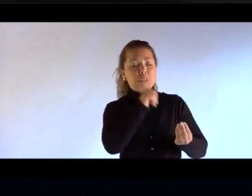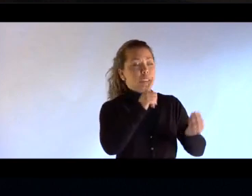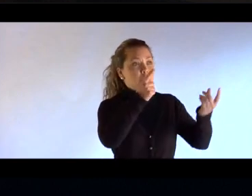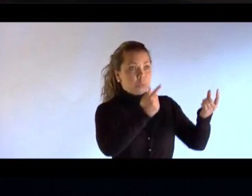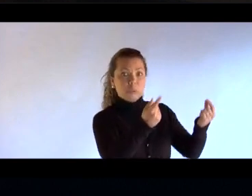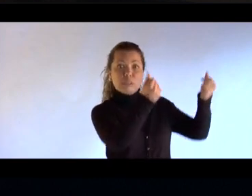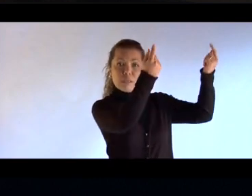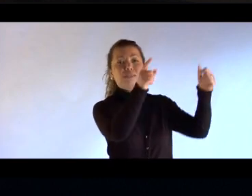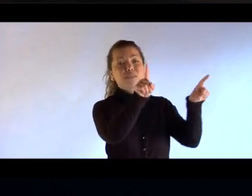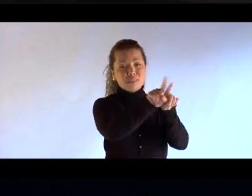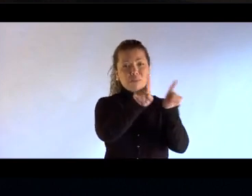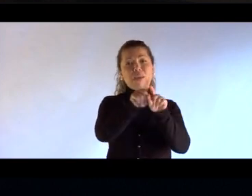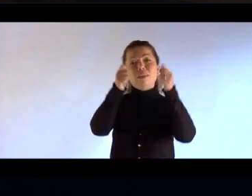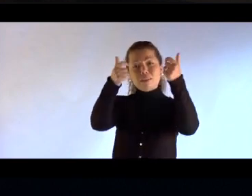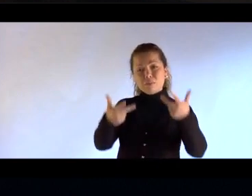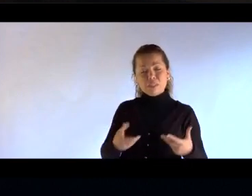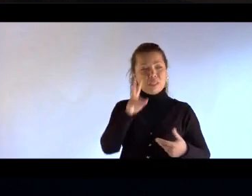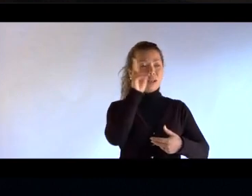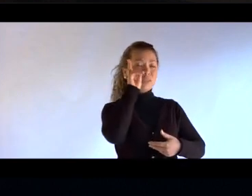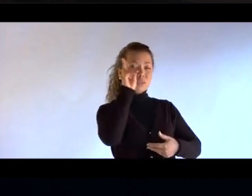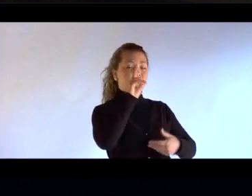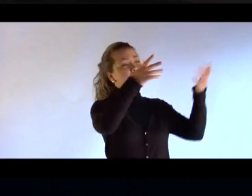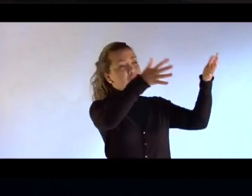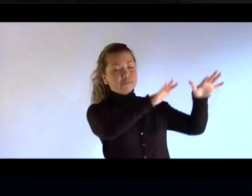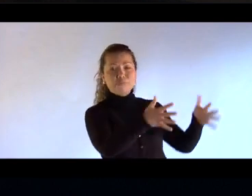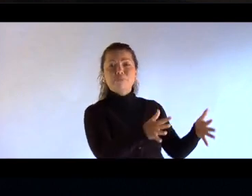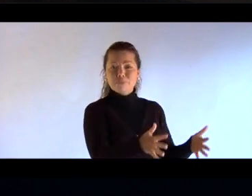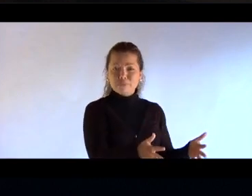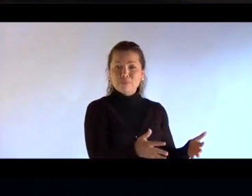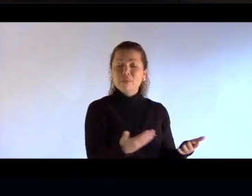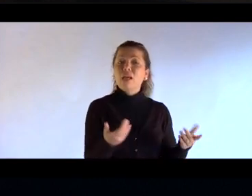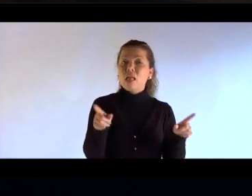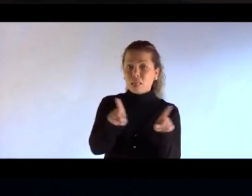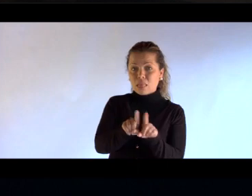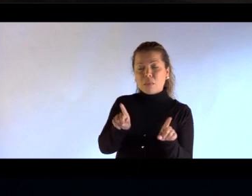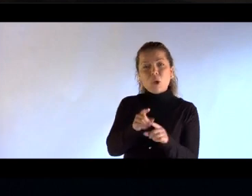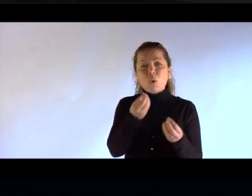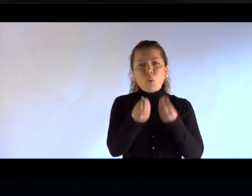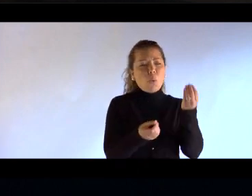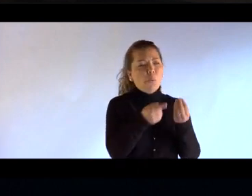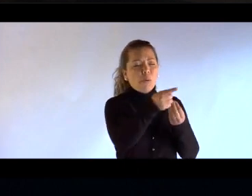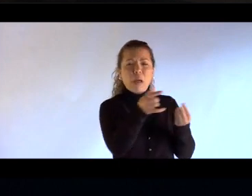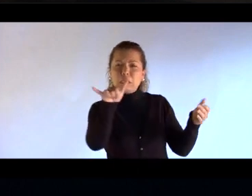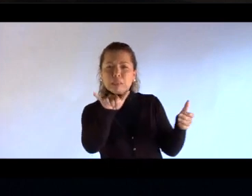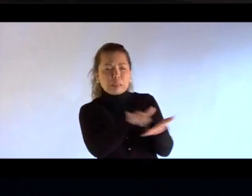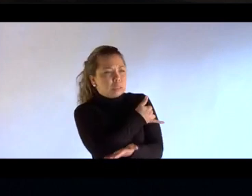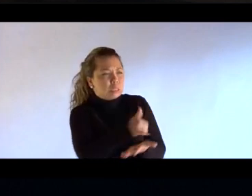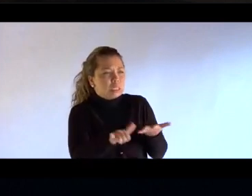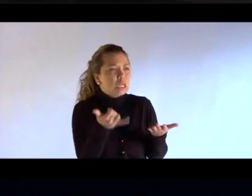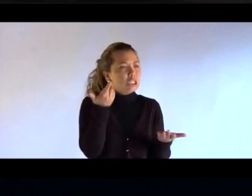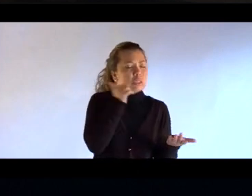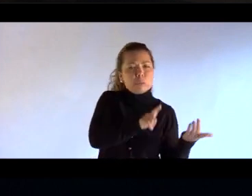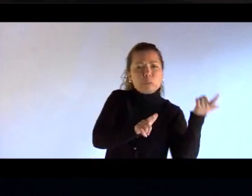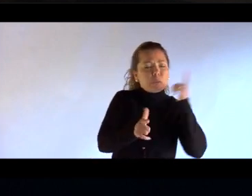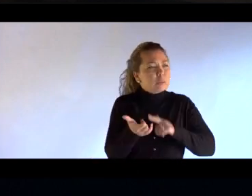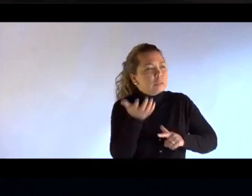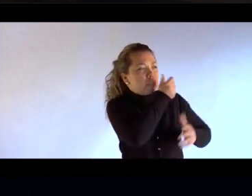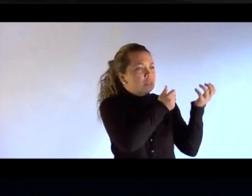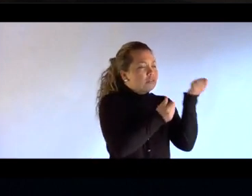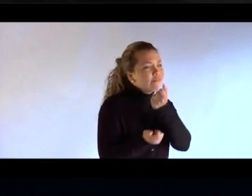o Mar Pequeno e o Porto sofreram com o turbilhão de matéria orgânica que passou a descer do Ribeira e padeceram com